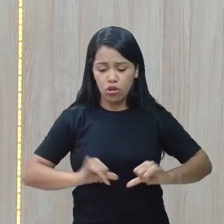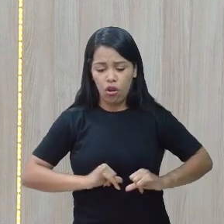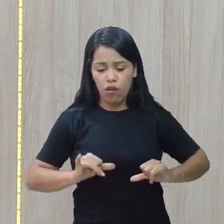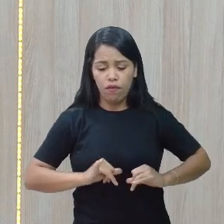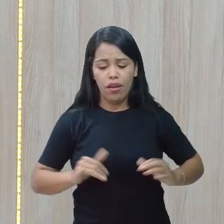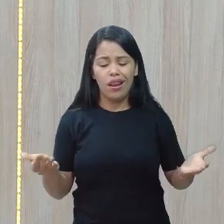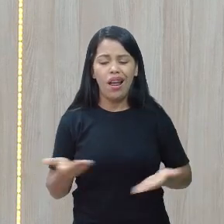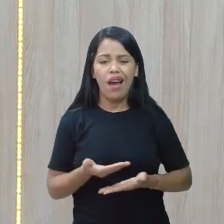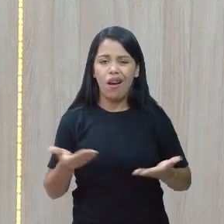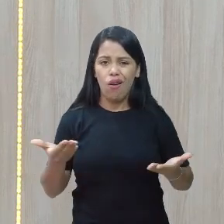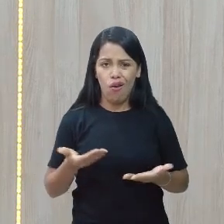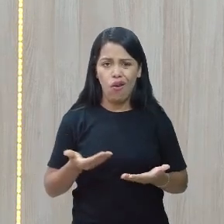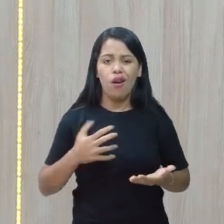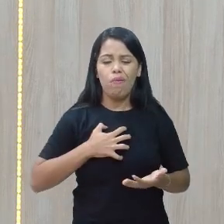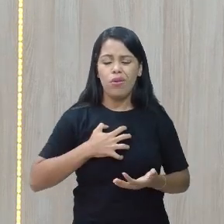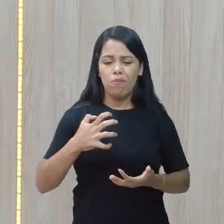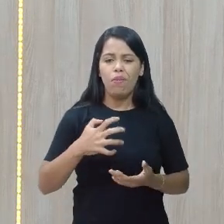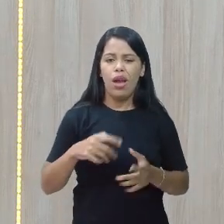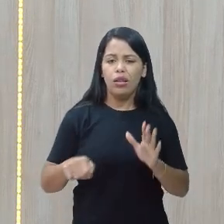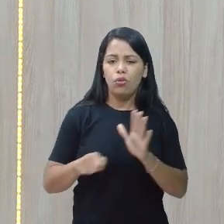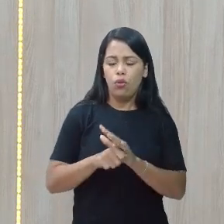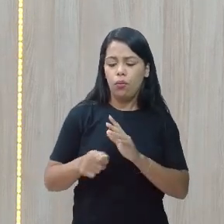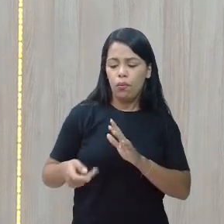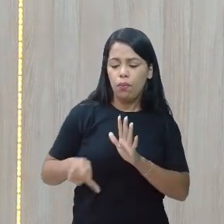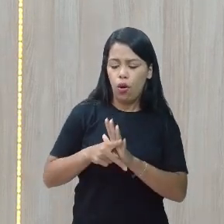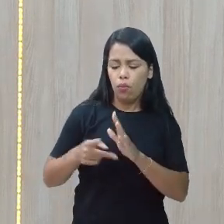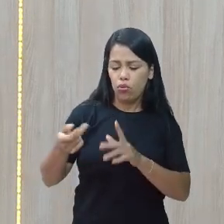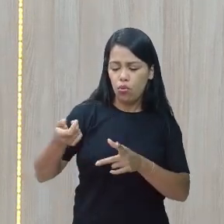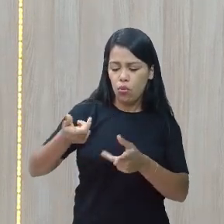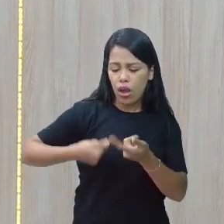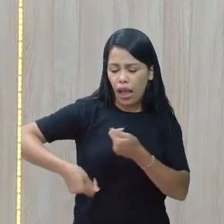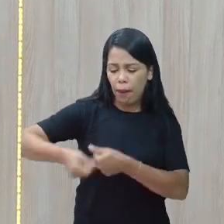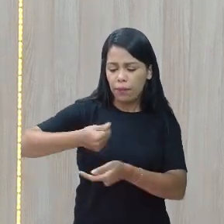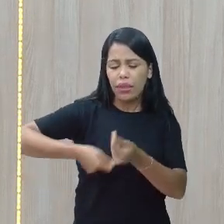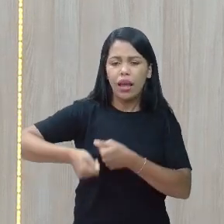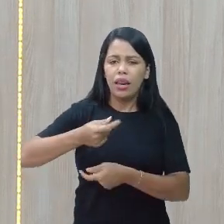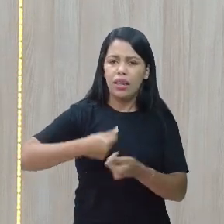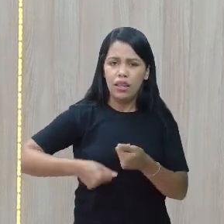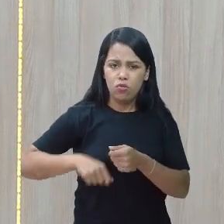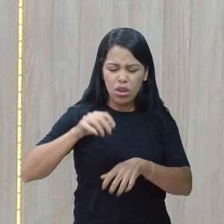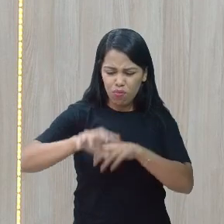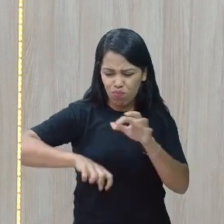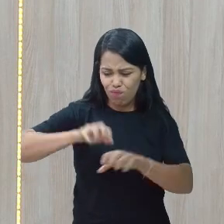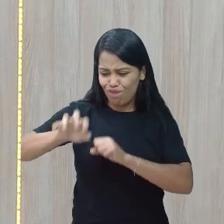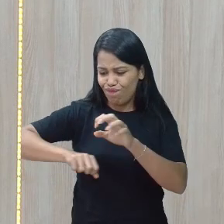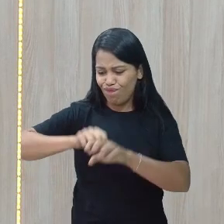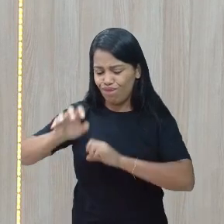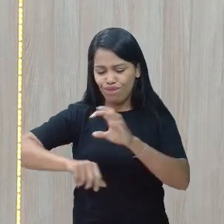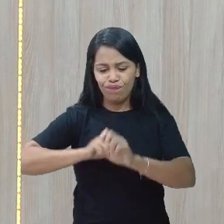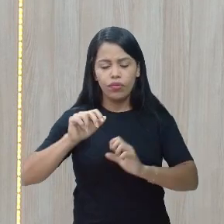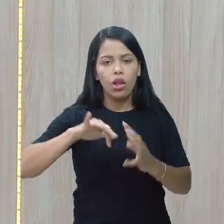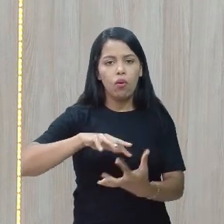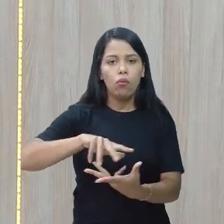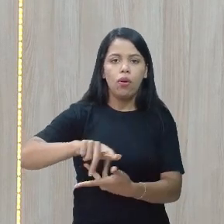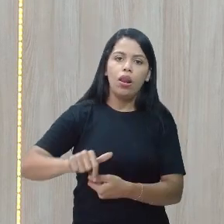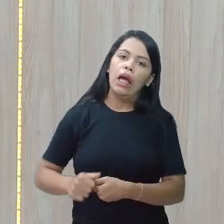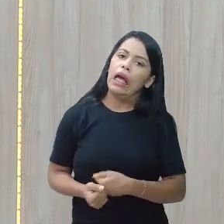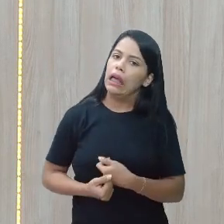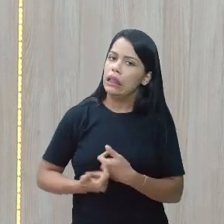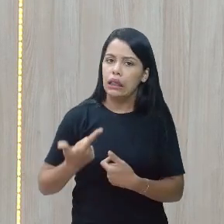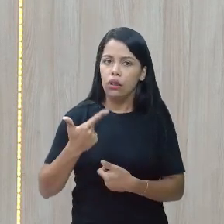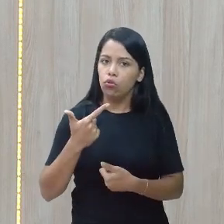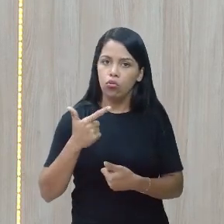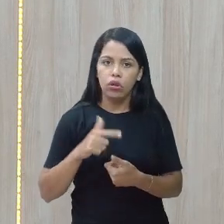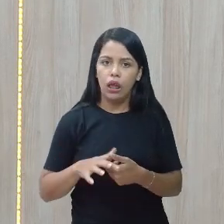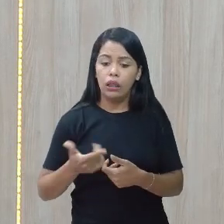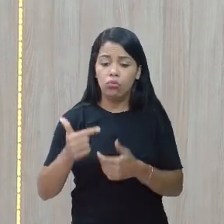ações, né? Do capitalismo, de todo esse processo, né, de exploração do planeta desenfreado,